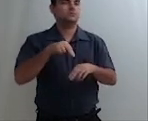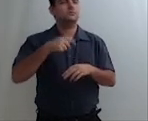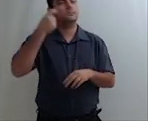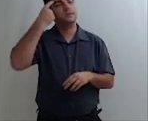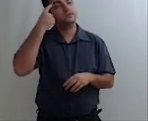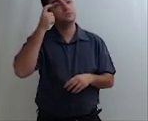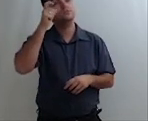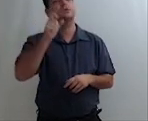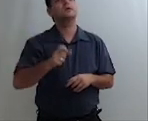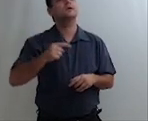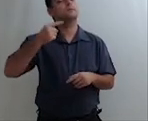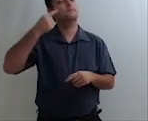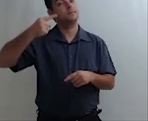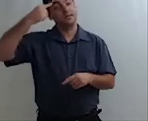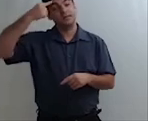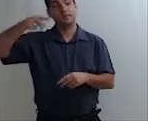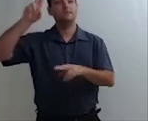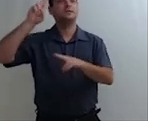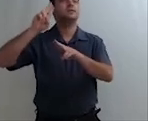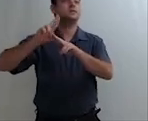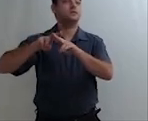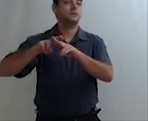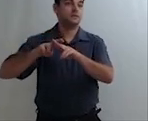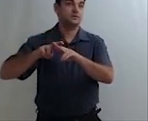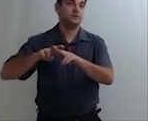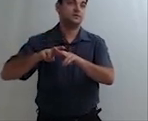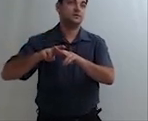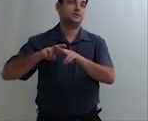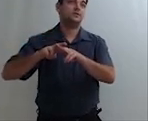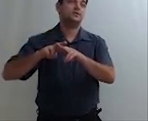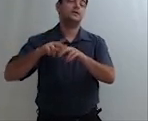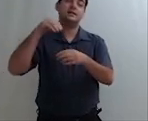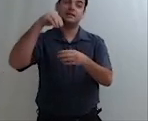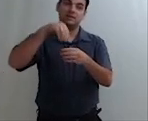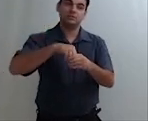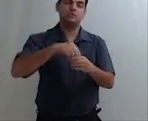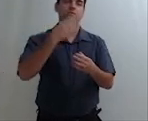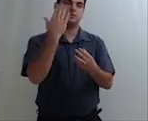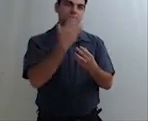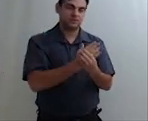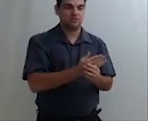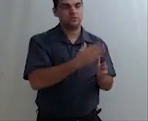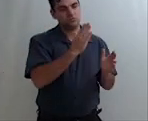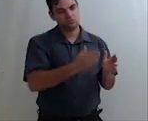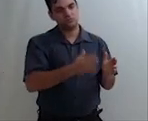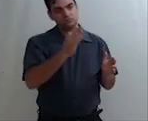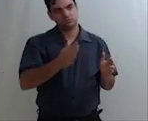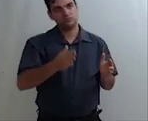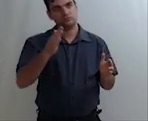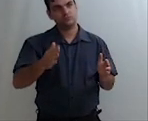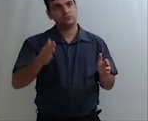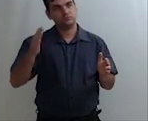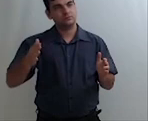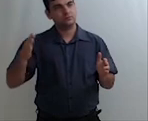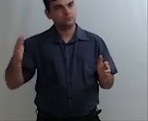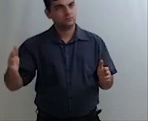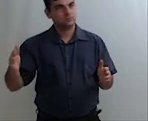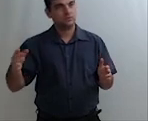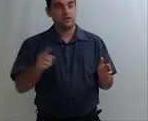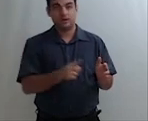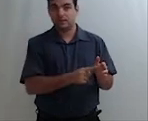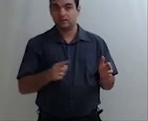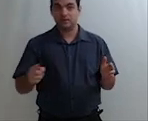a prisão decretada no curso do processo e essa sim de maneira alguma pode ser eh